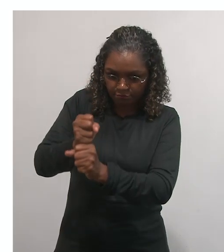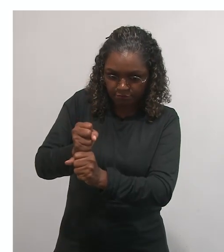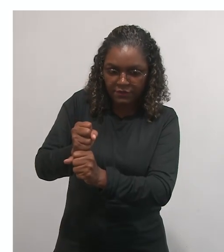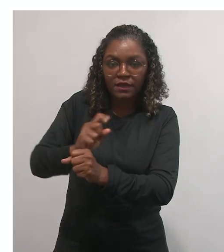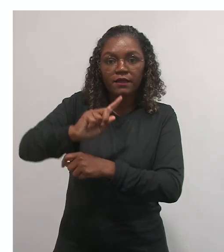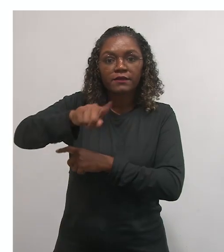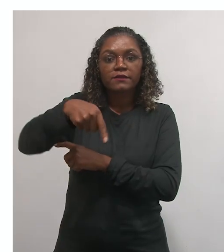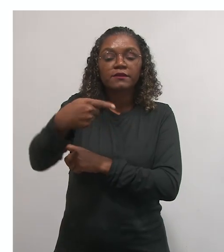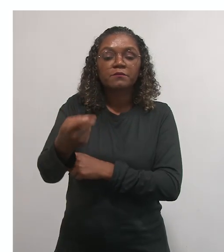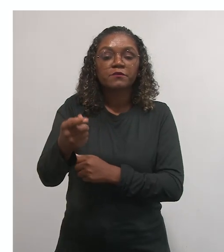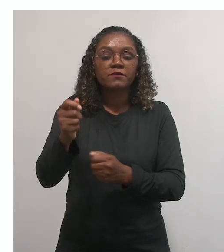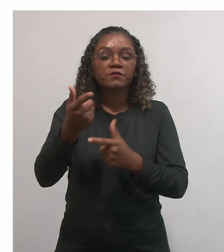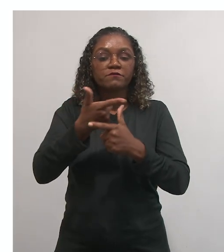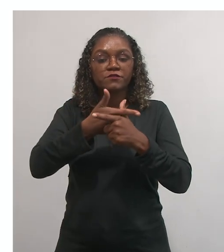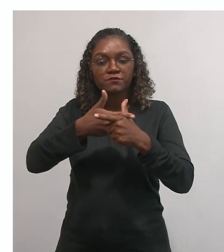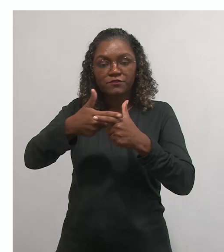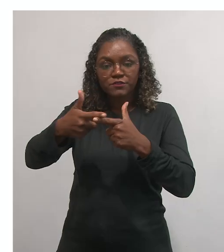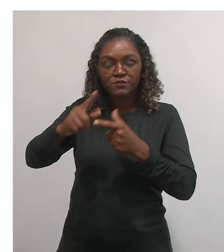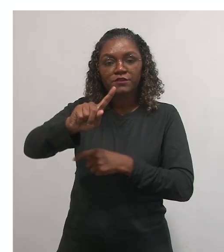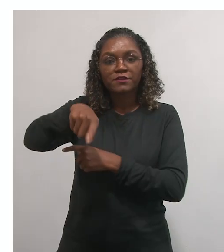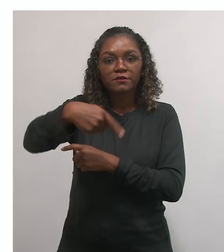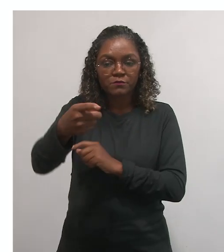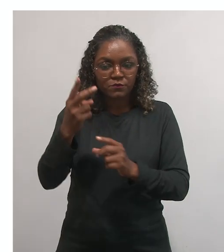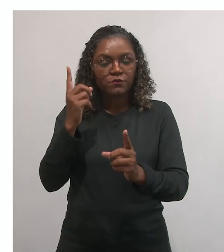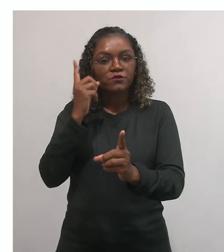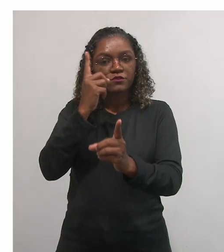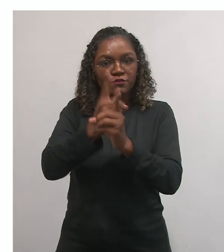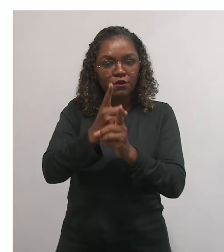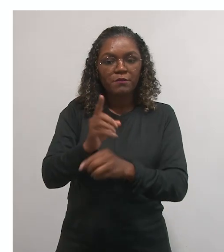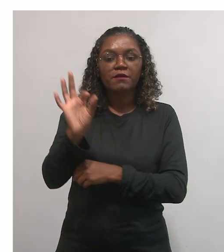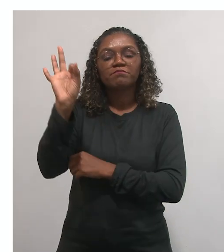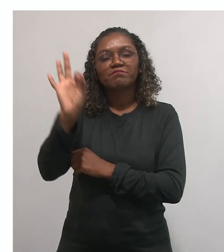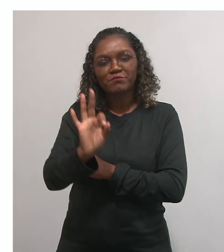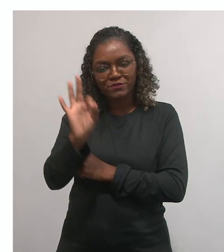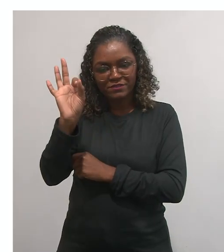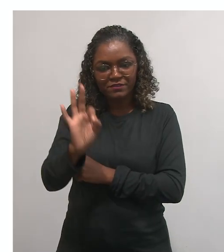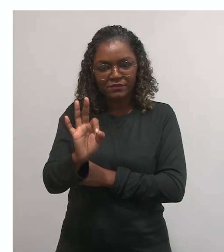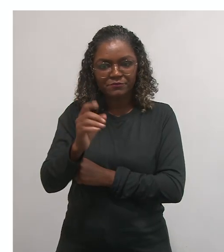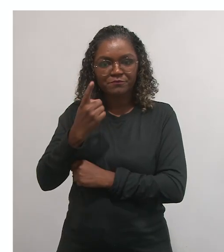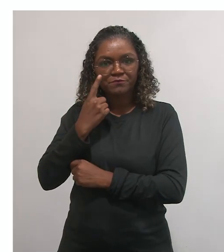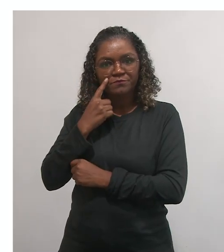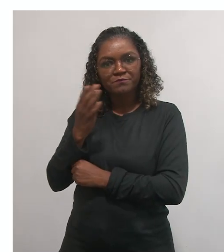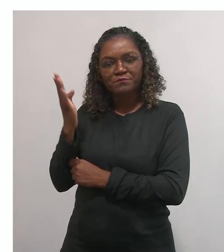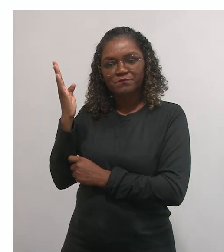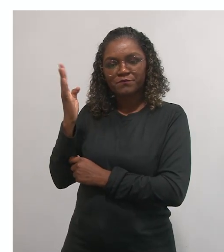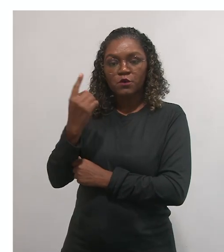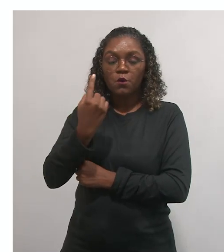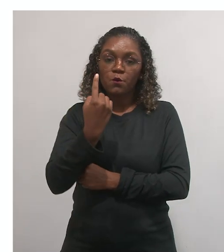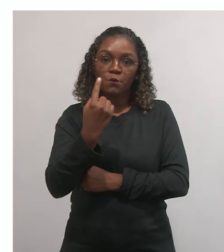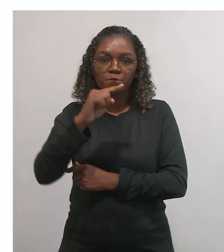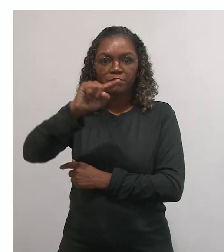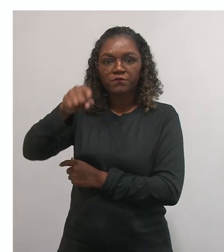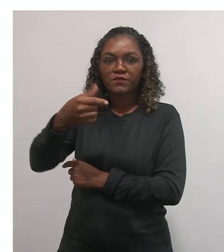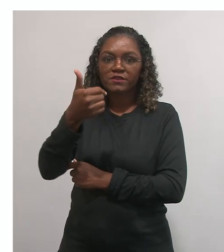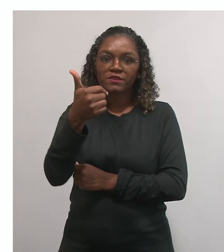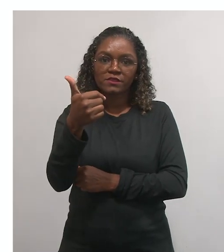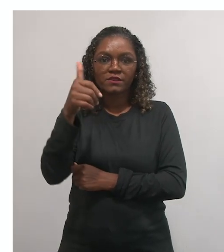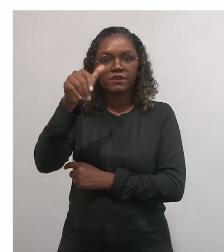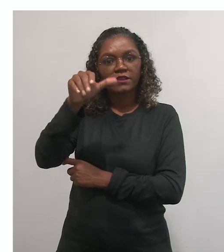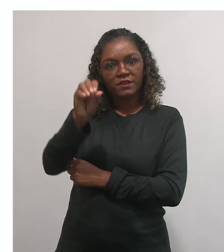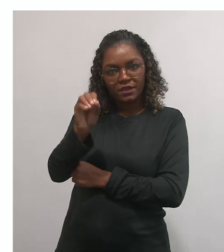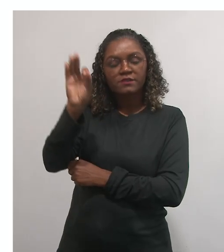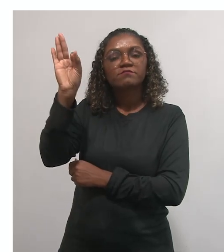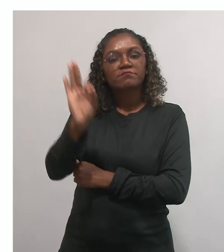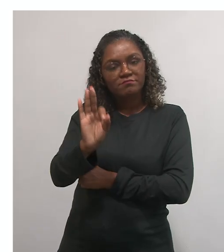pães e vou achar a minha participação mensal que deu o quê então o pão Big Brother